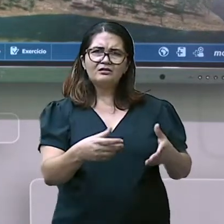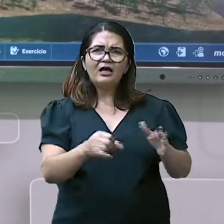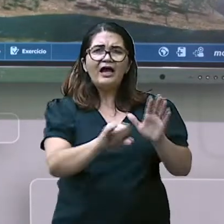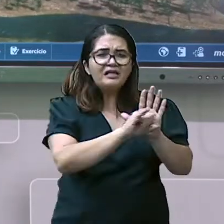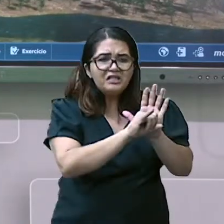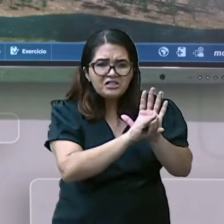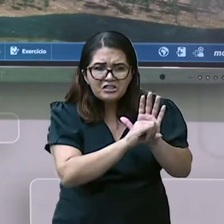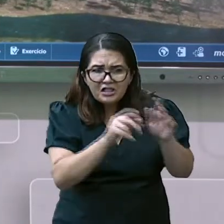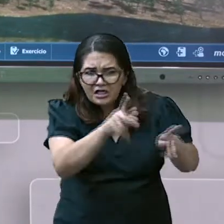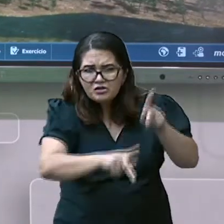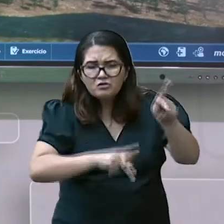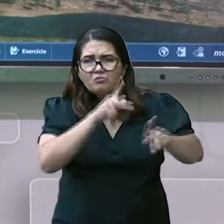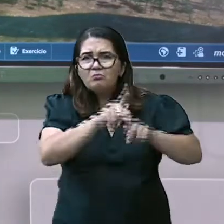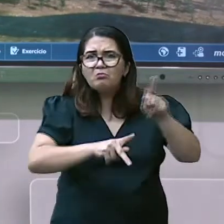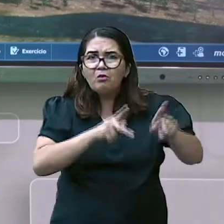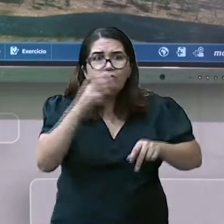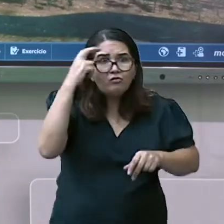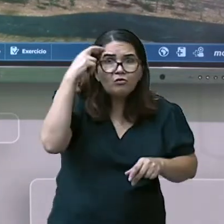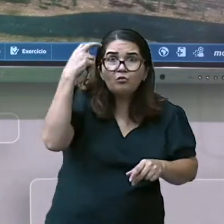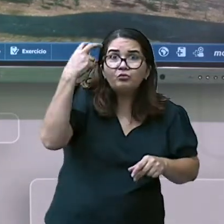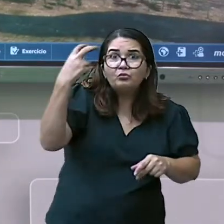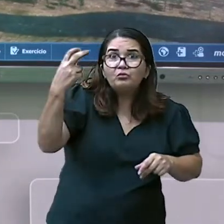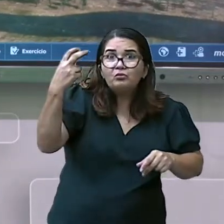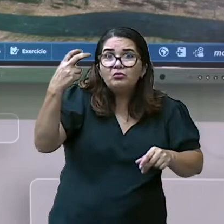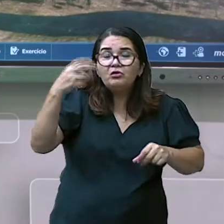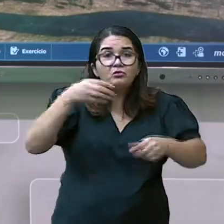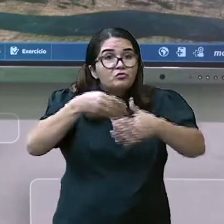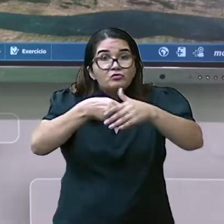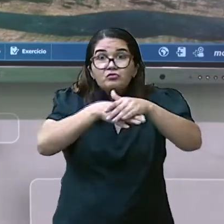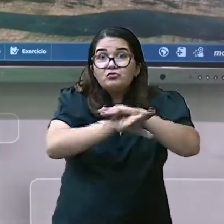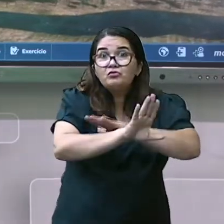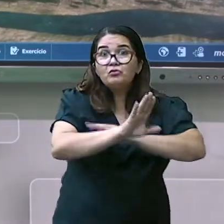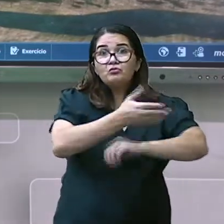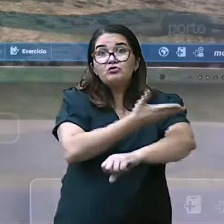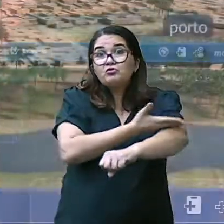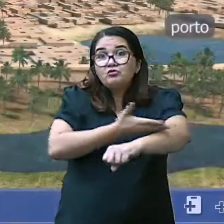povo, através das atividades